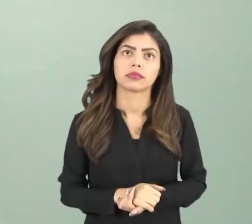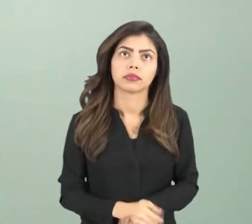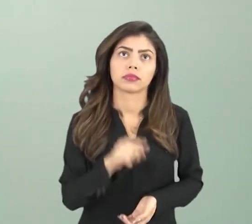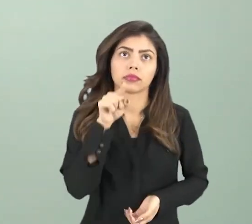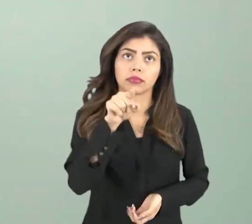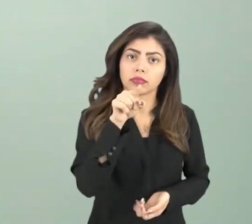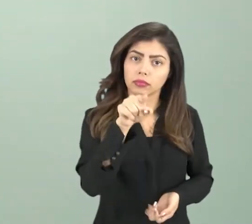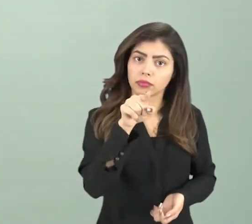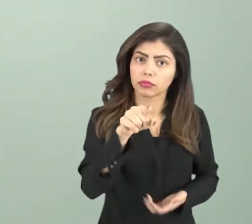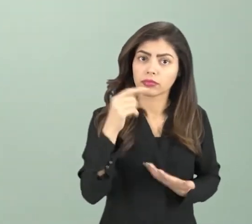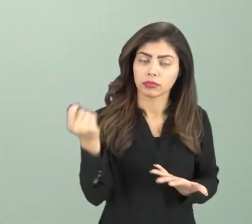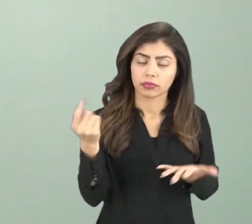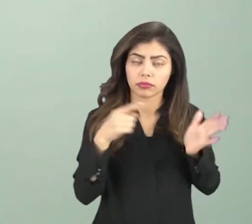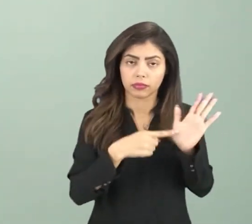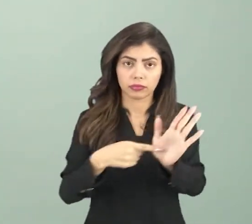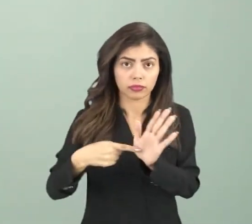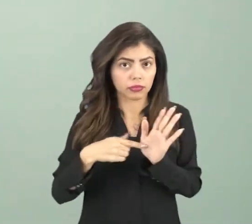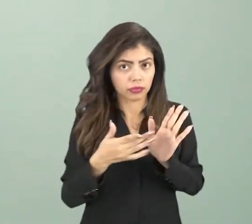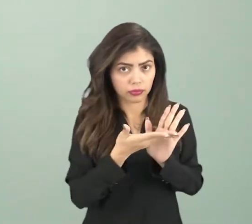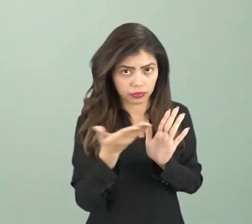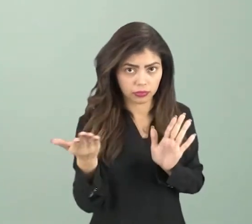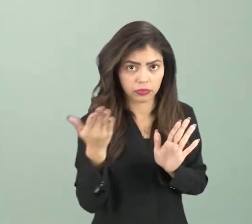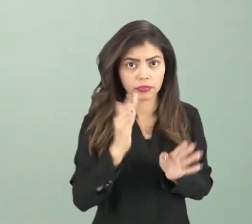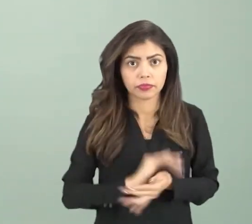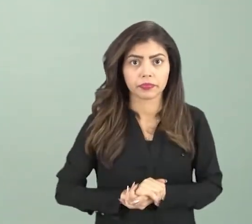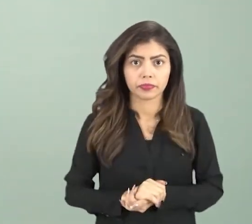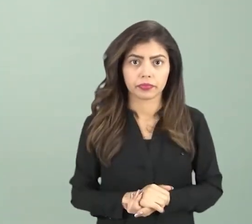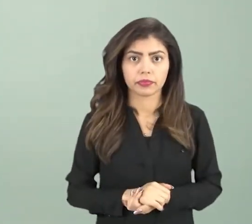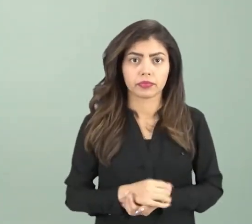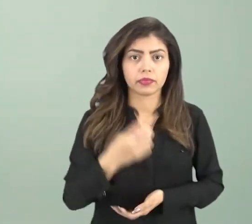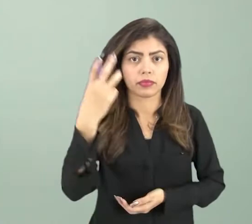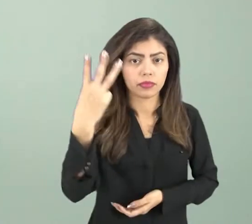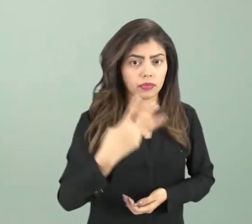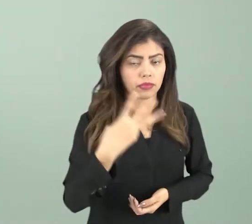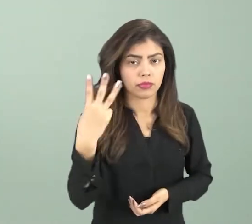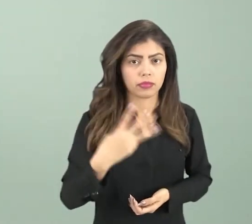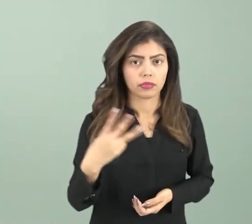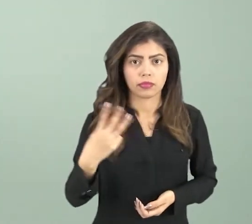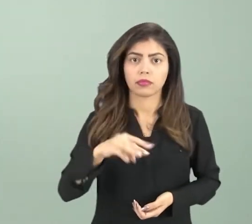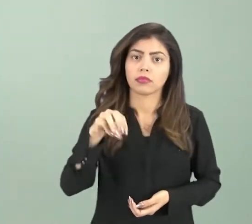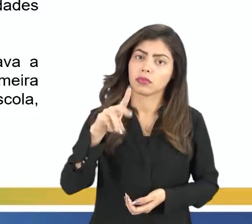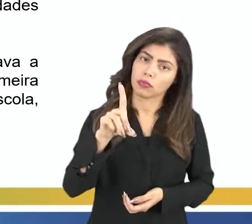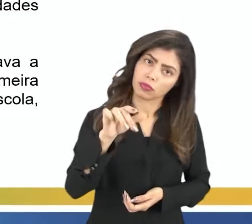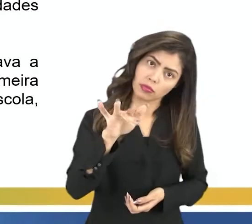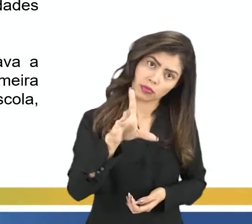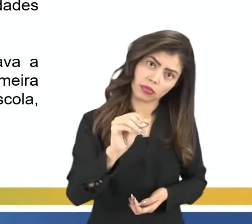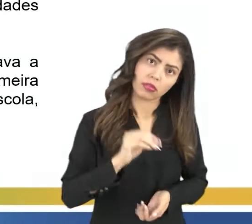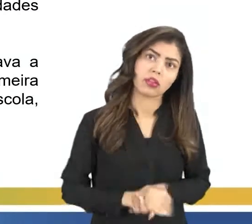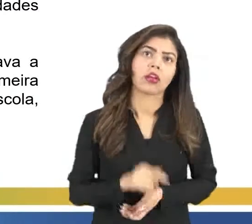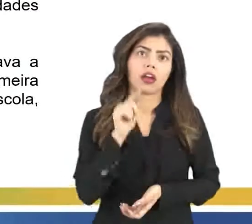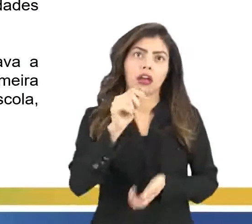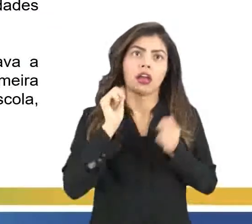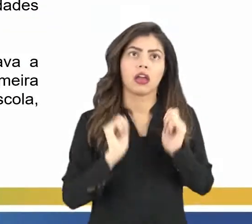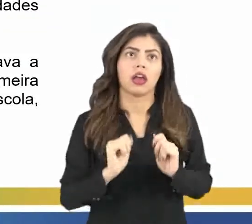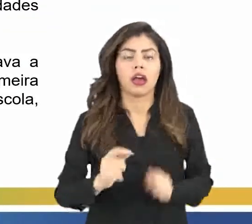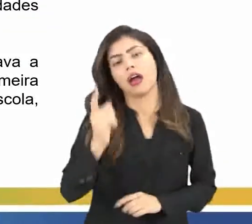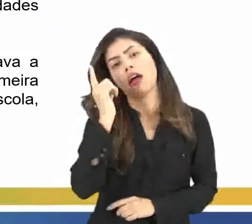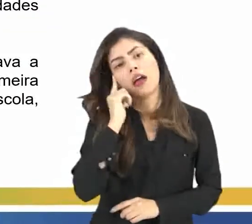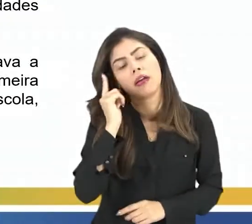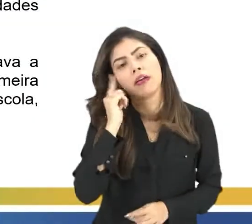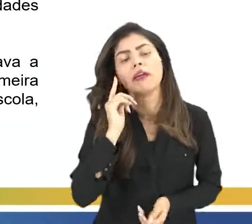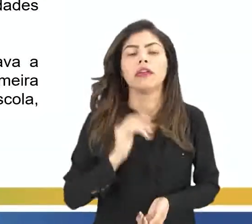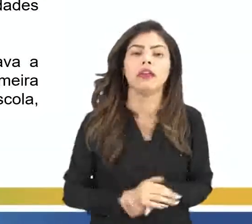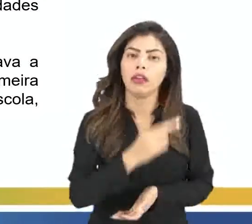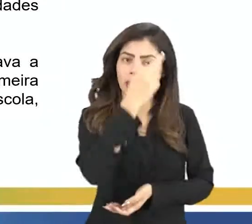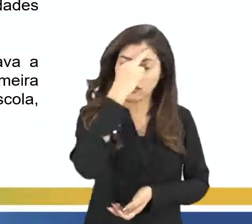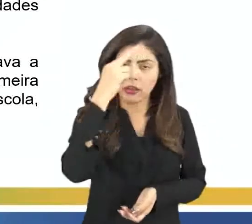Vou deixar aqui para vocês 3 modelos de historinhas para vocês poderem pensar na